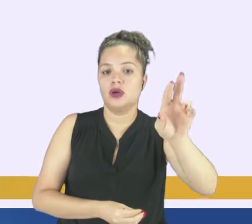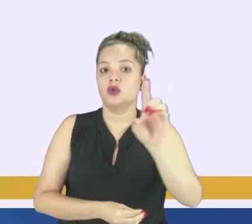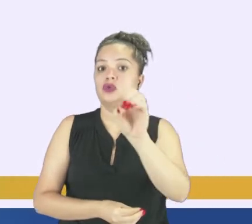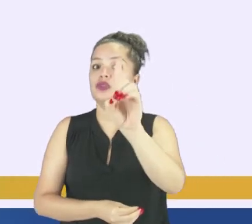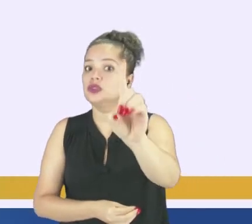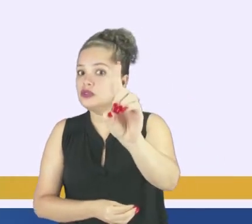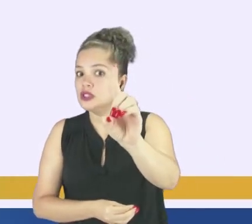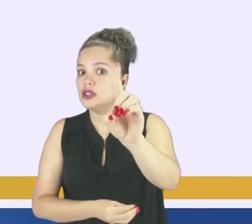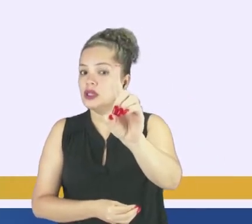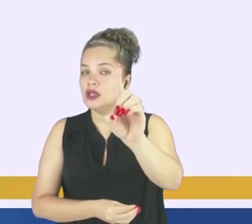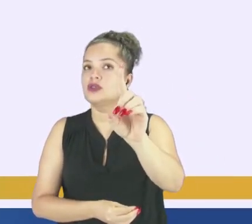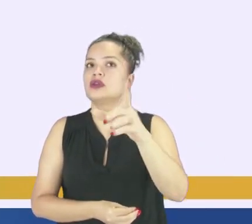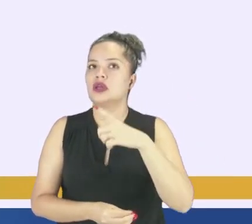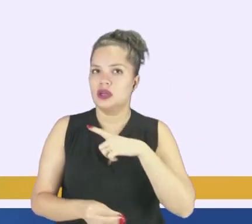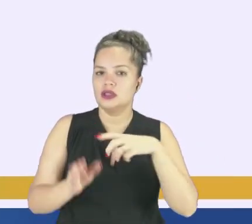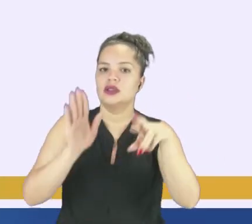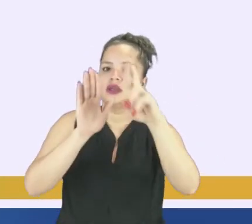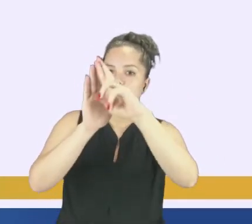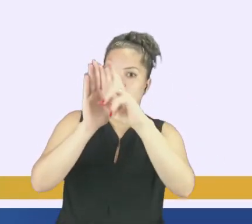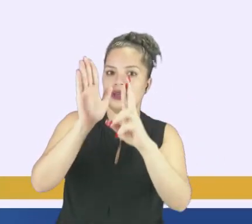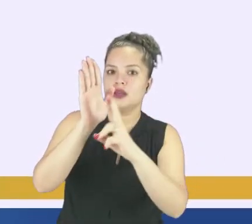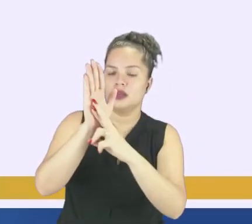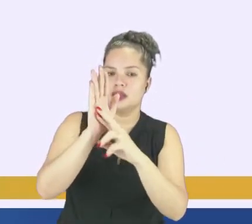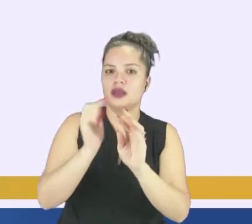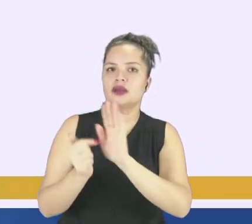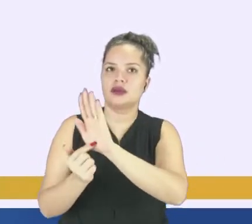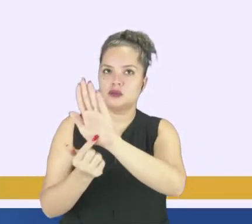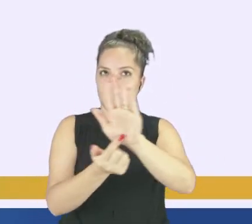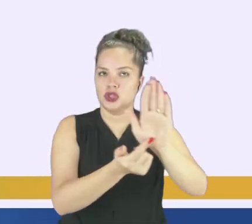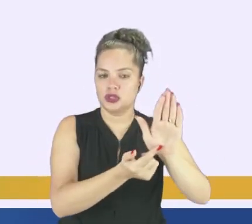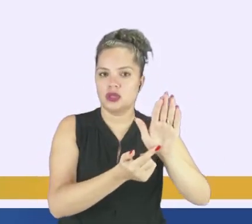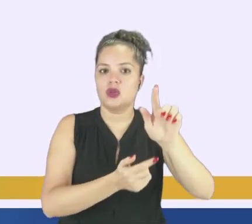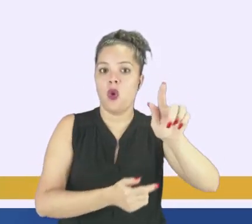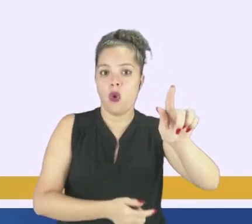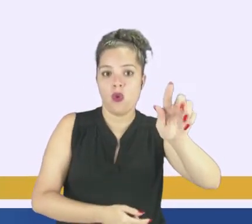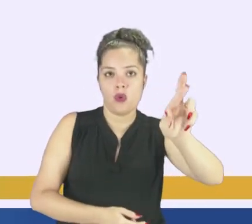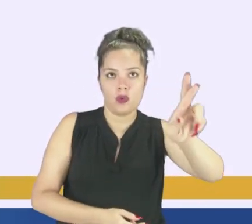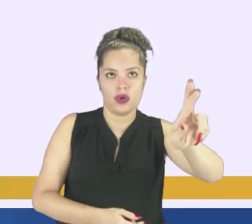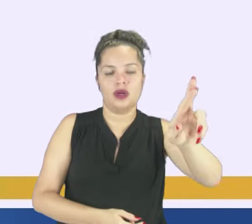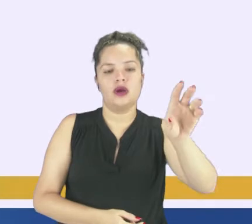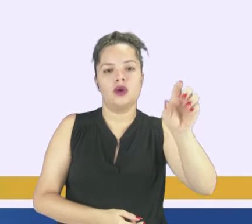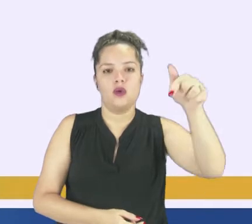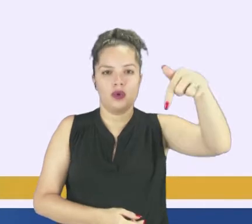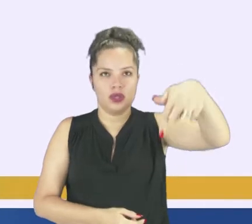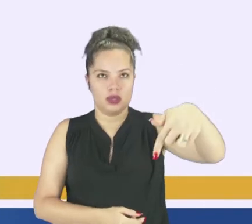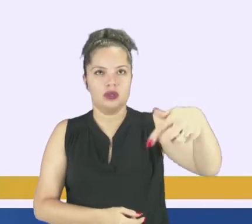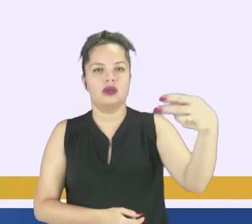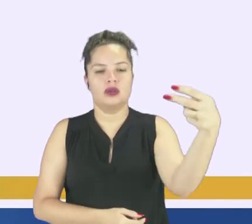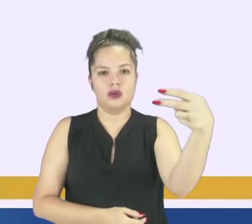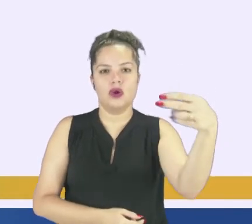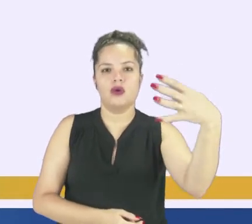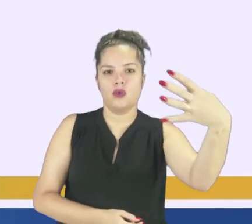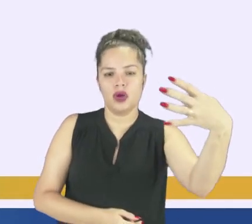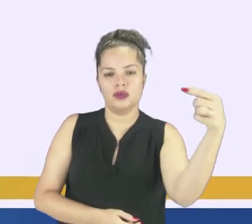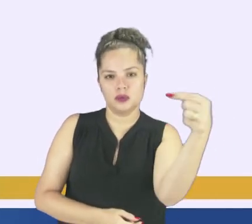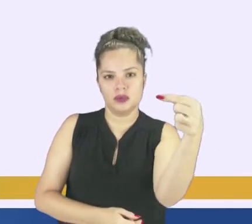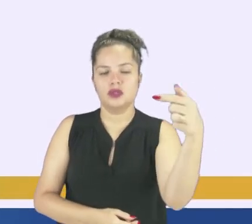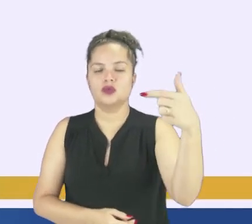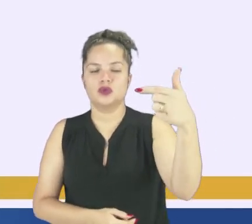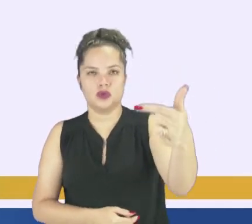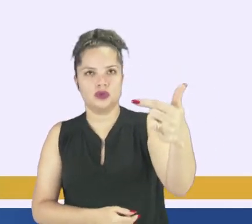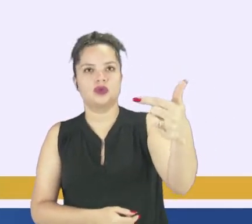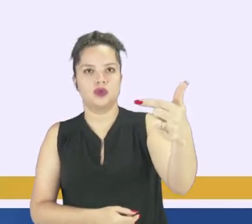Então, observe que o grau do quociente é igual a 4 menos 2. Que é o grau